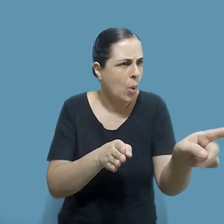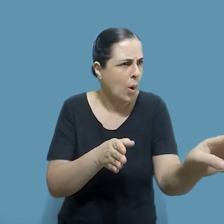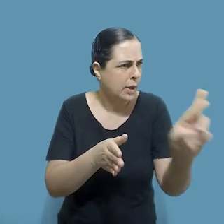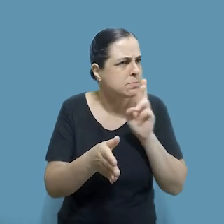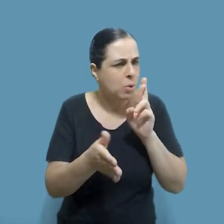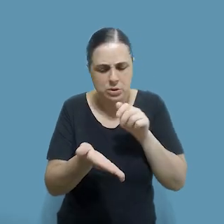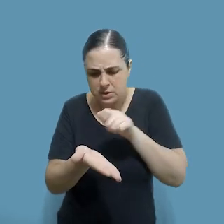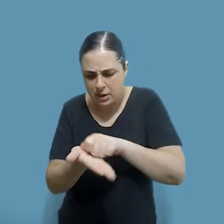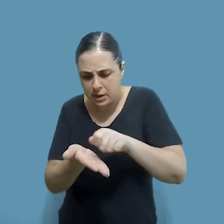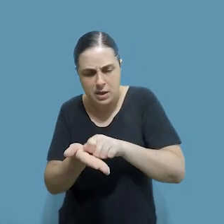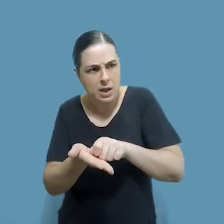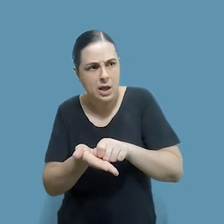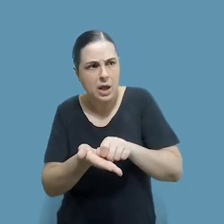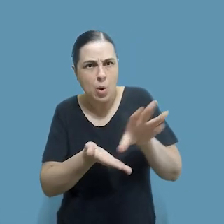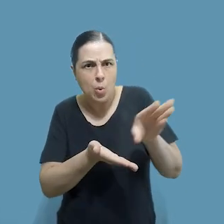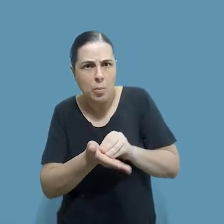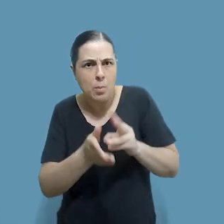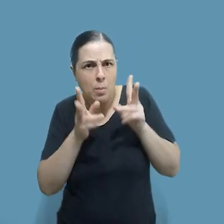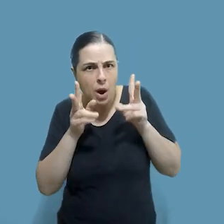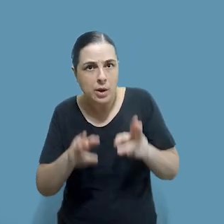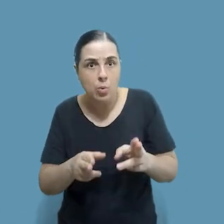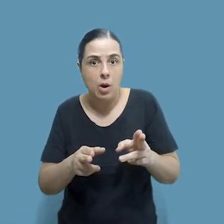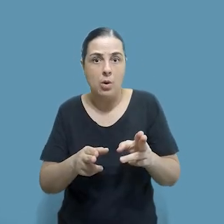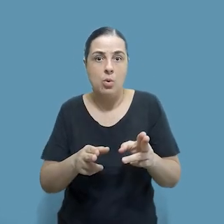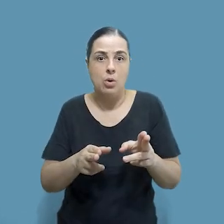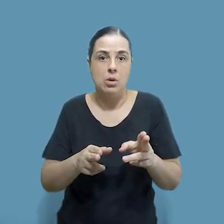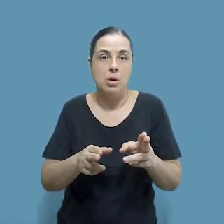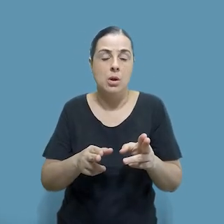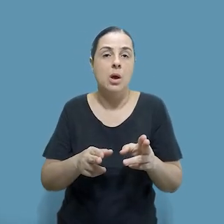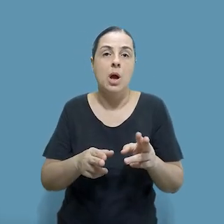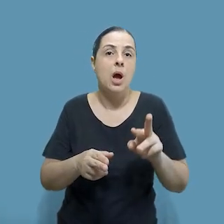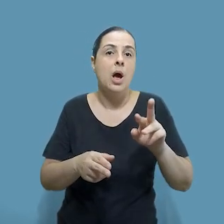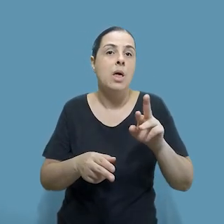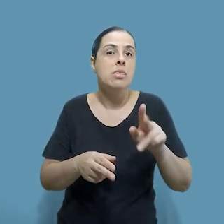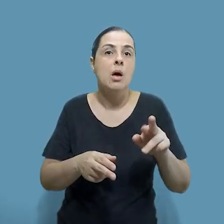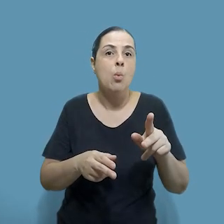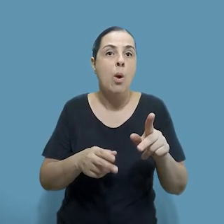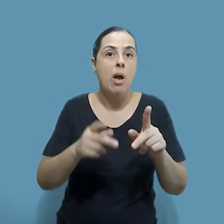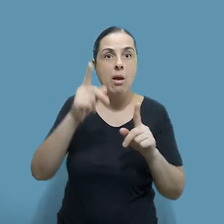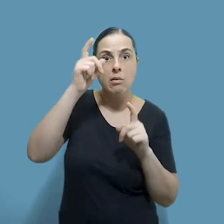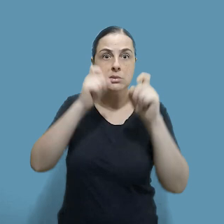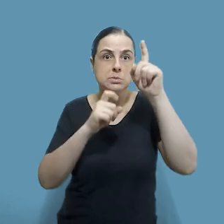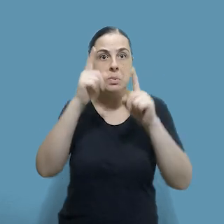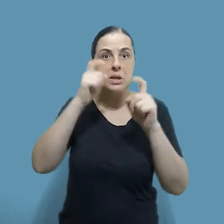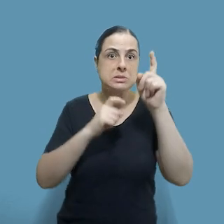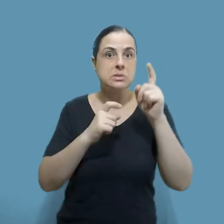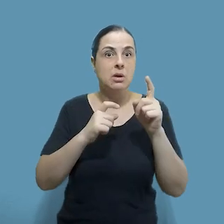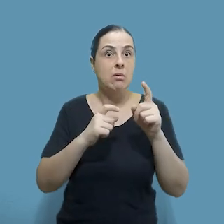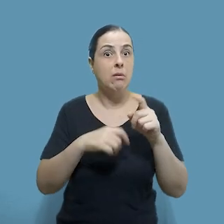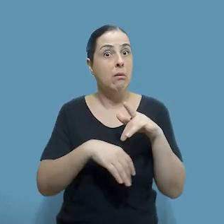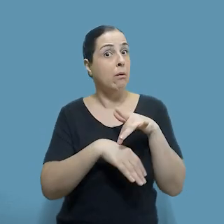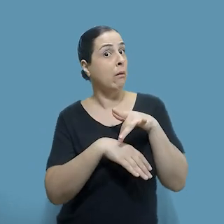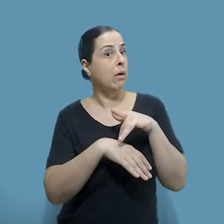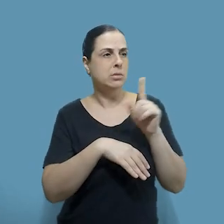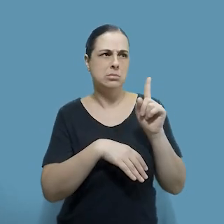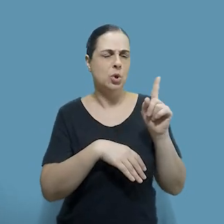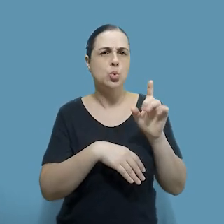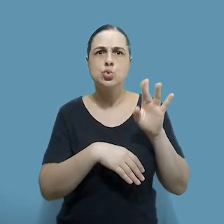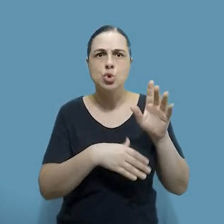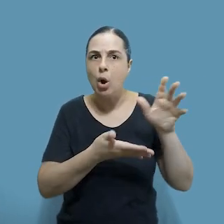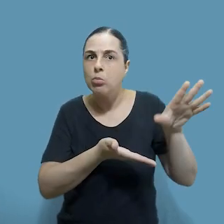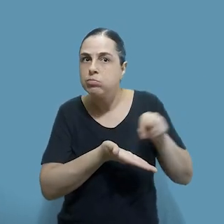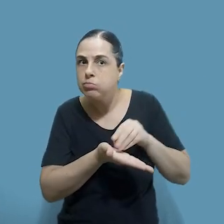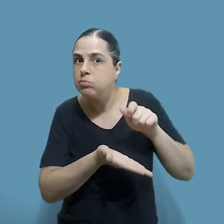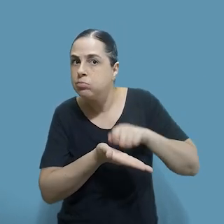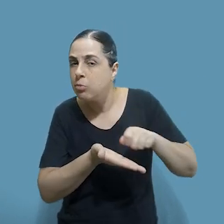tinha que fazer cara, boca, nada, nada. Era anotar. E aí apareciam respostas assim, das